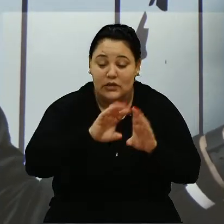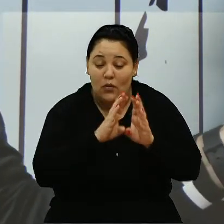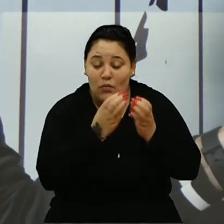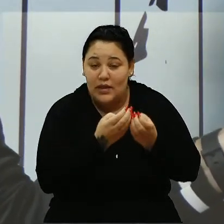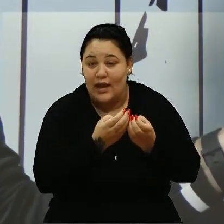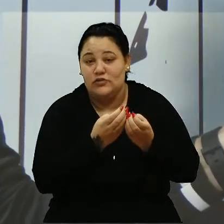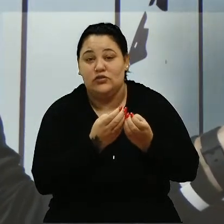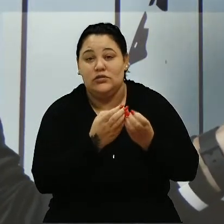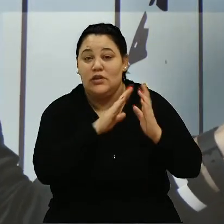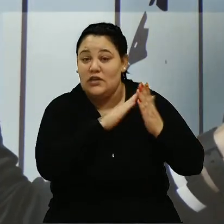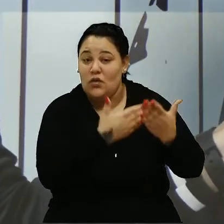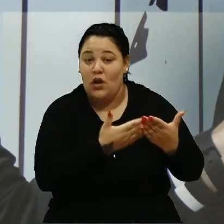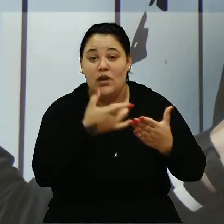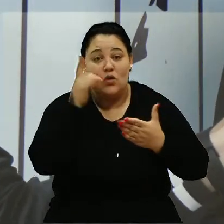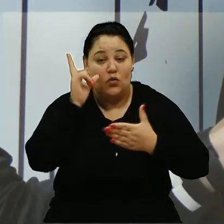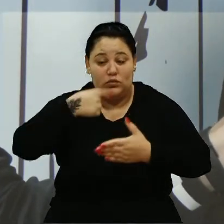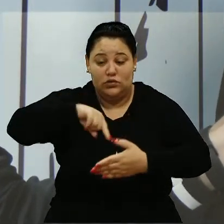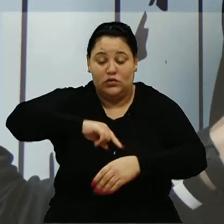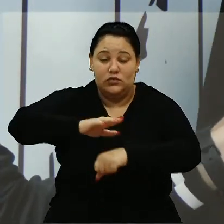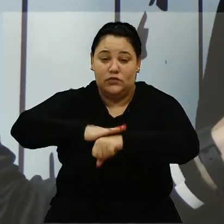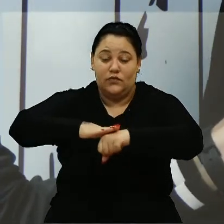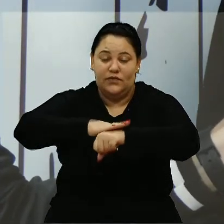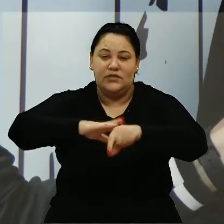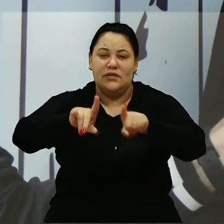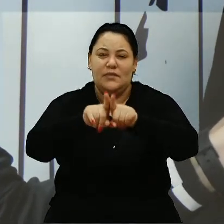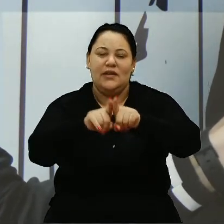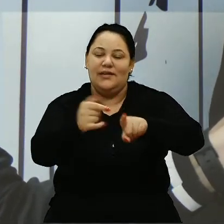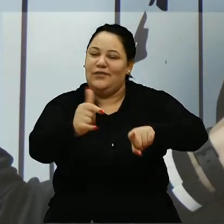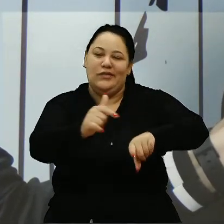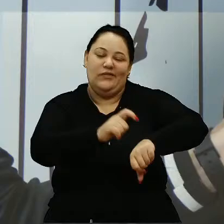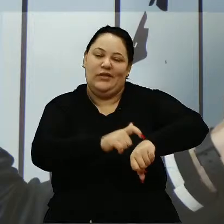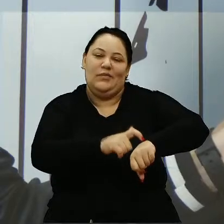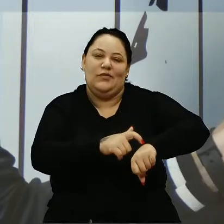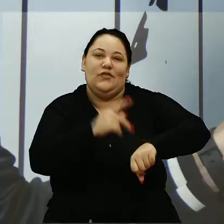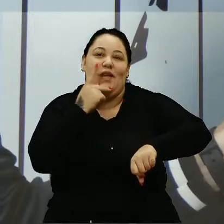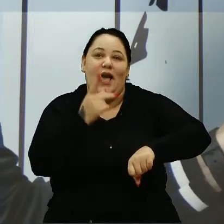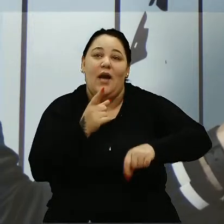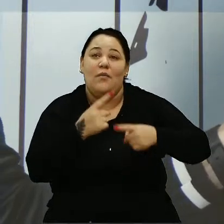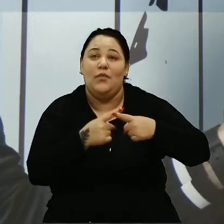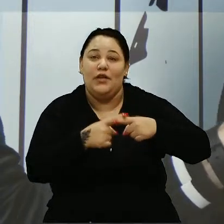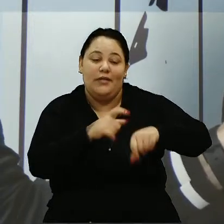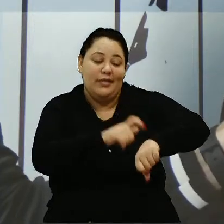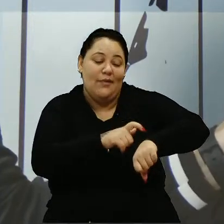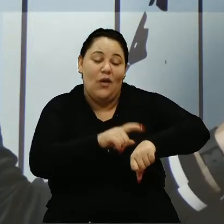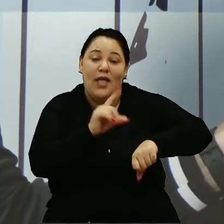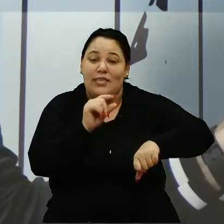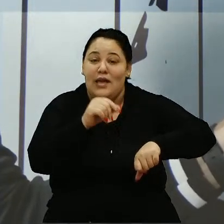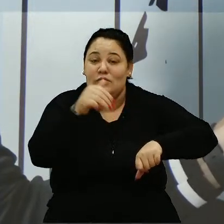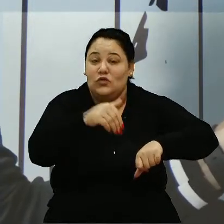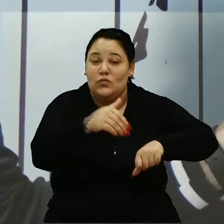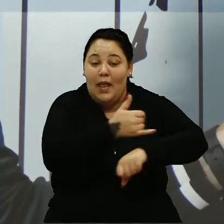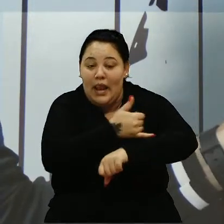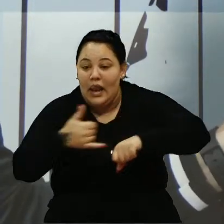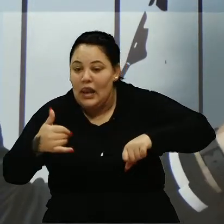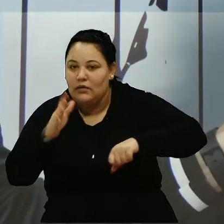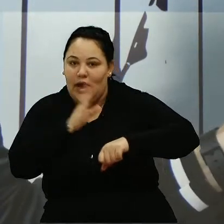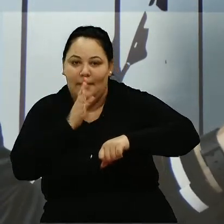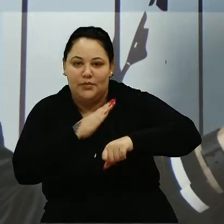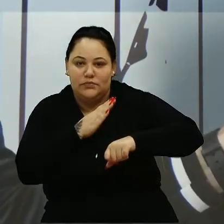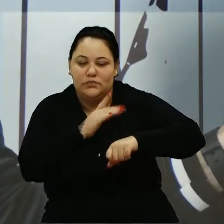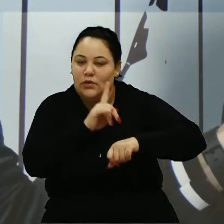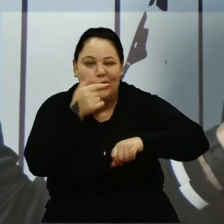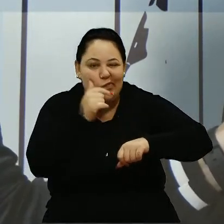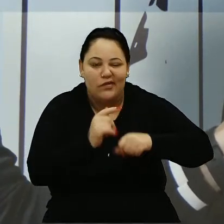E até ontem nós conversamos e não deu tempo hoje de nós falarmos, porque o tempo aqui são 10 minutos, mas ele passa muito rápido. E